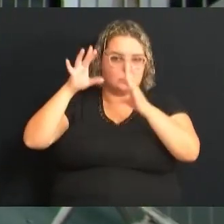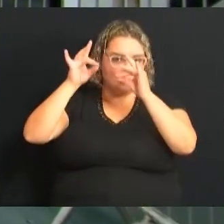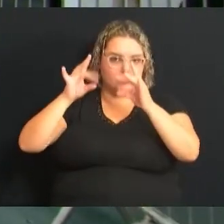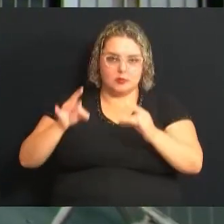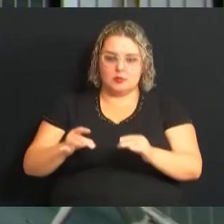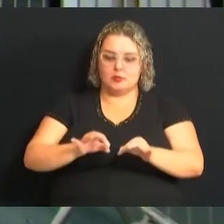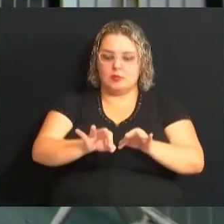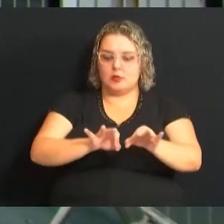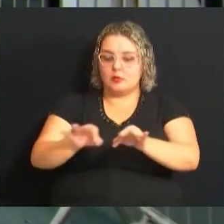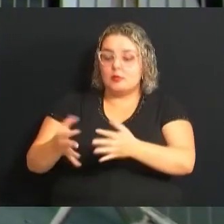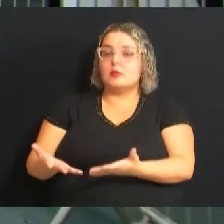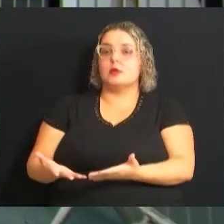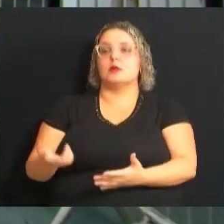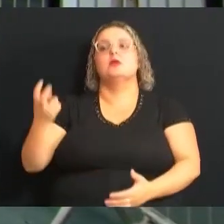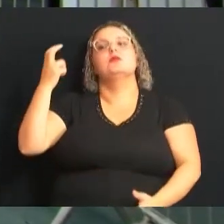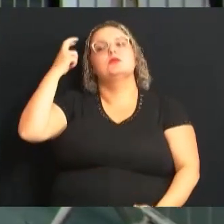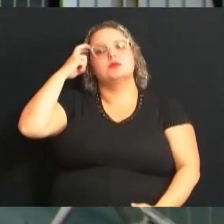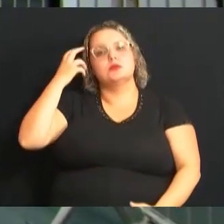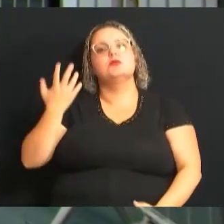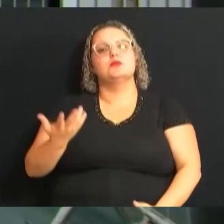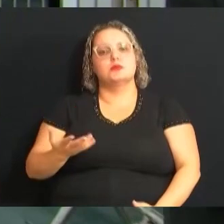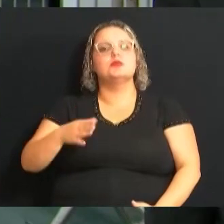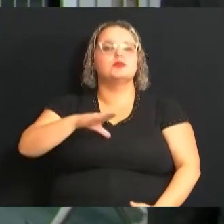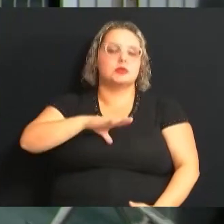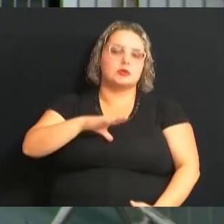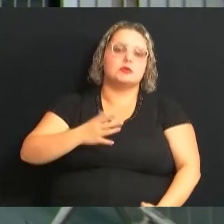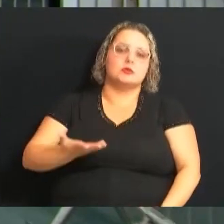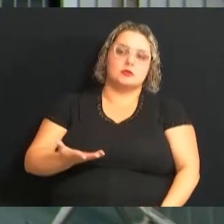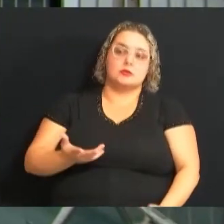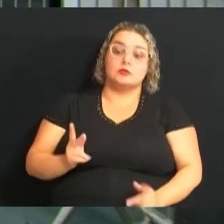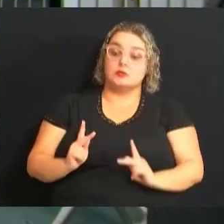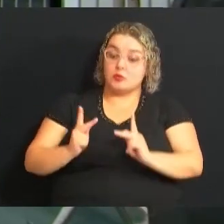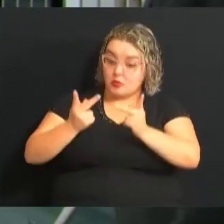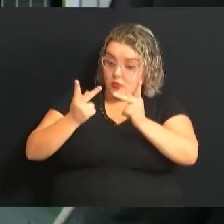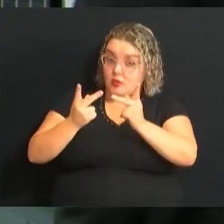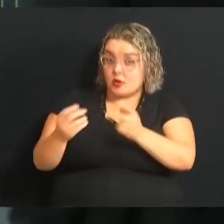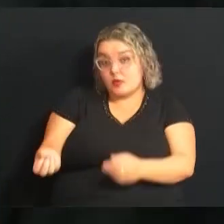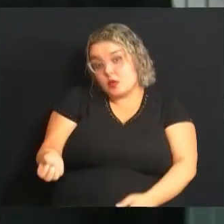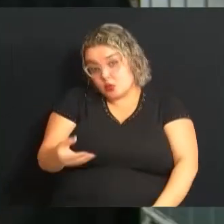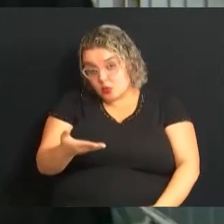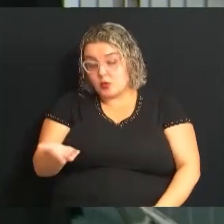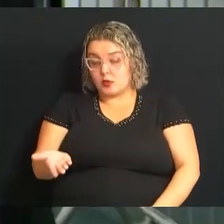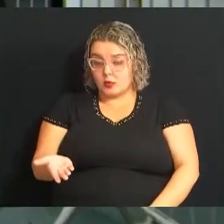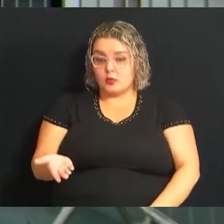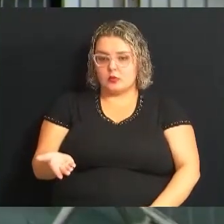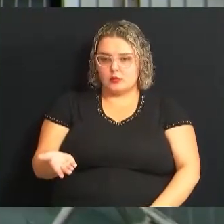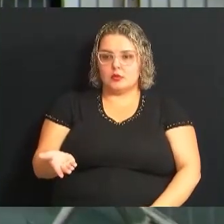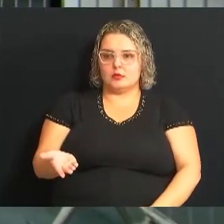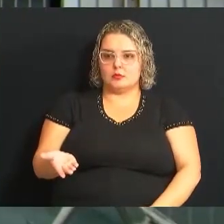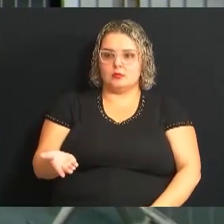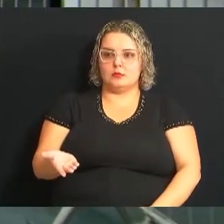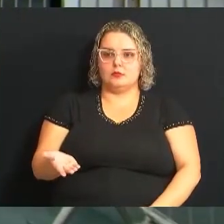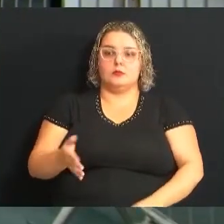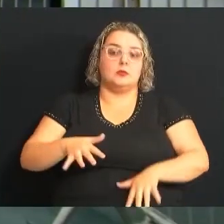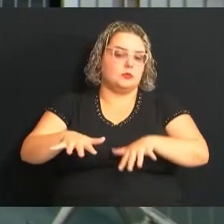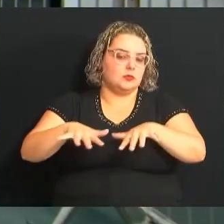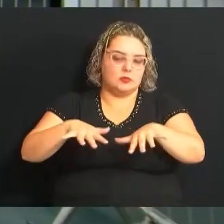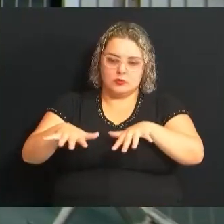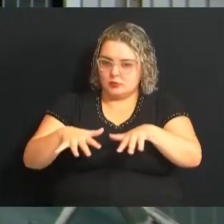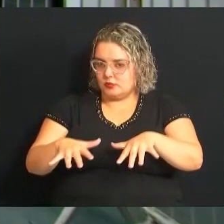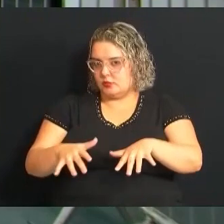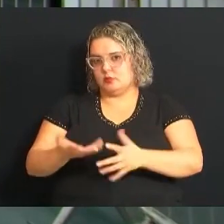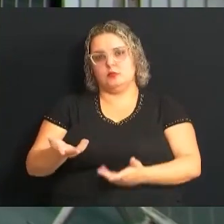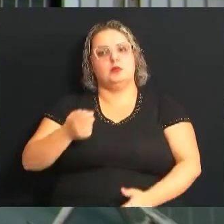própria definição de um plano municipal de cultura. Havia sido uma conquista muito recente, né,